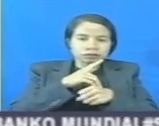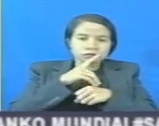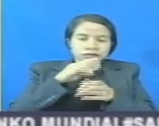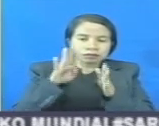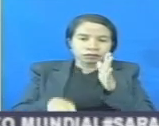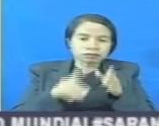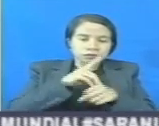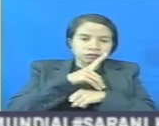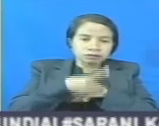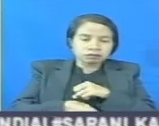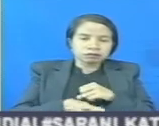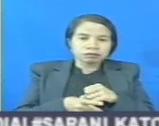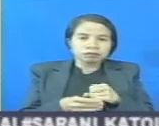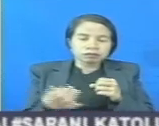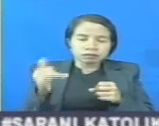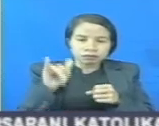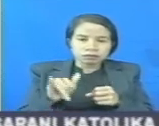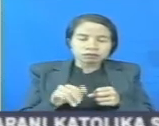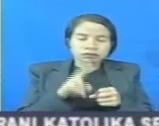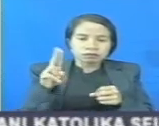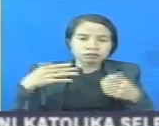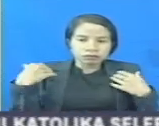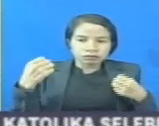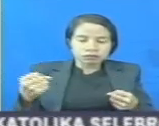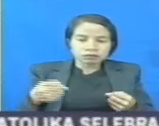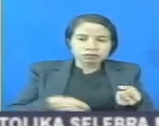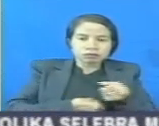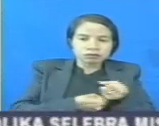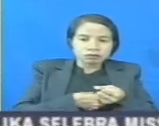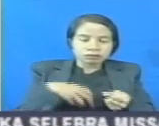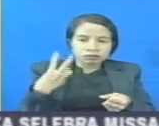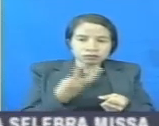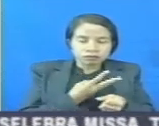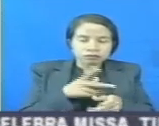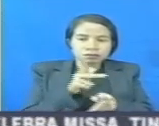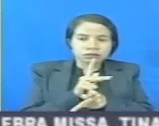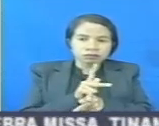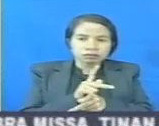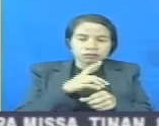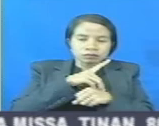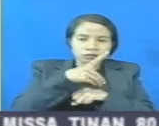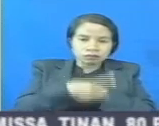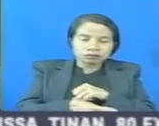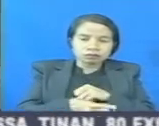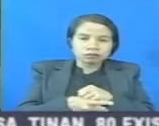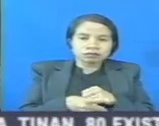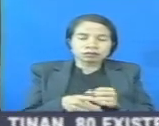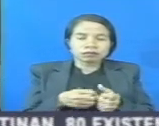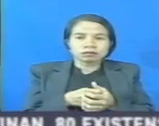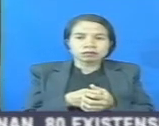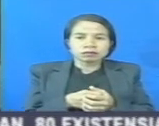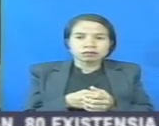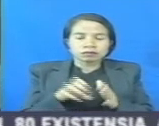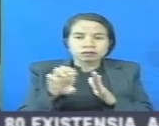desastre. Sira Rasi Bele reúne Sirenian Força pode apoio Ita para a prevenção de desastres naturais. Secretário